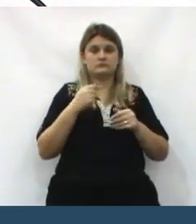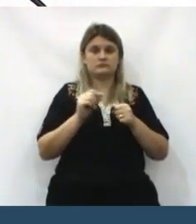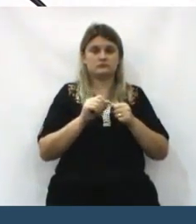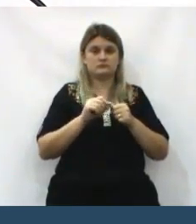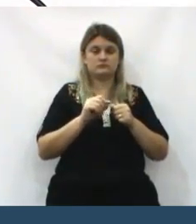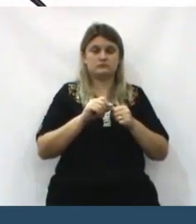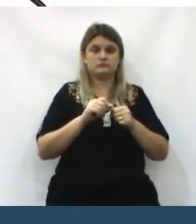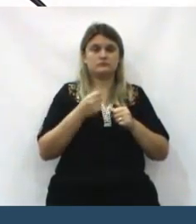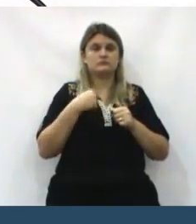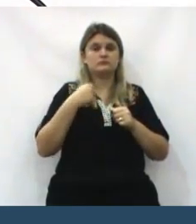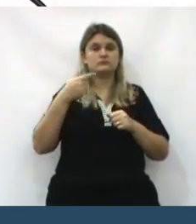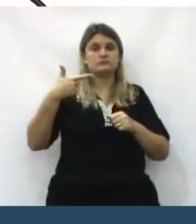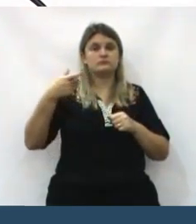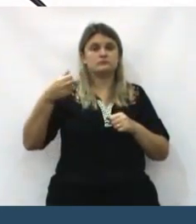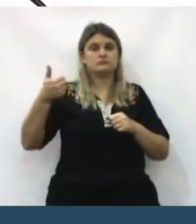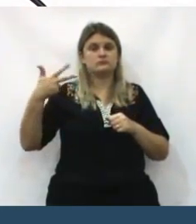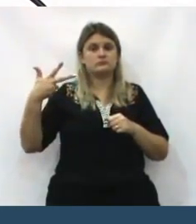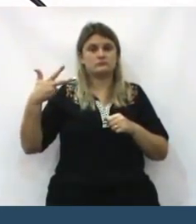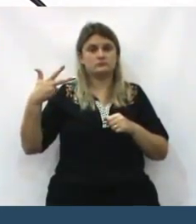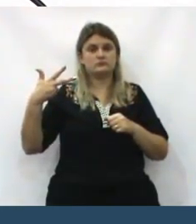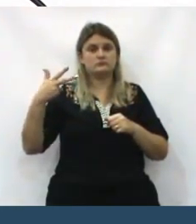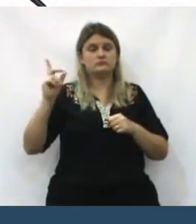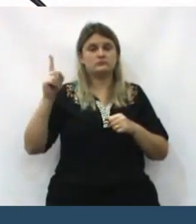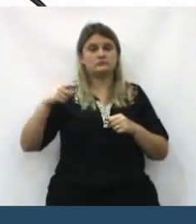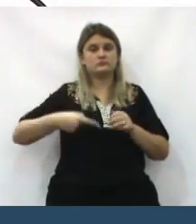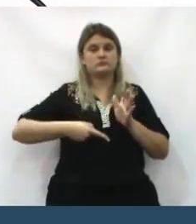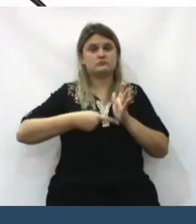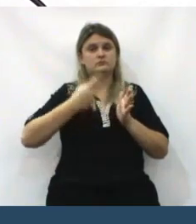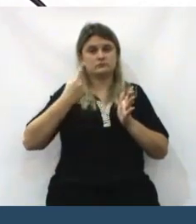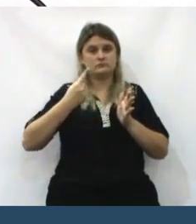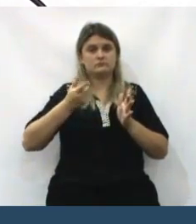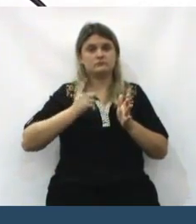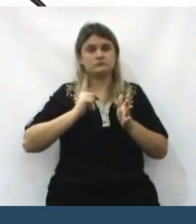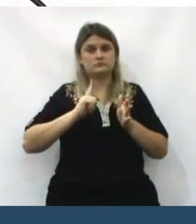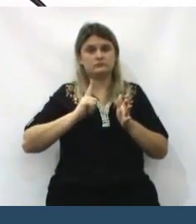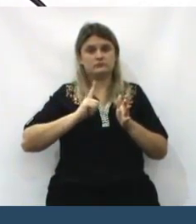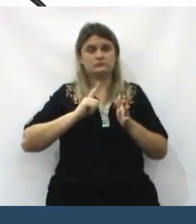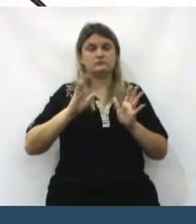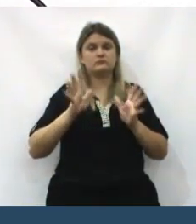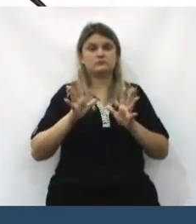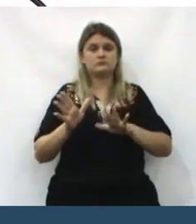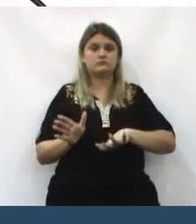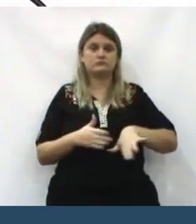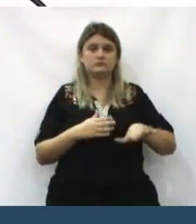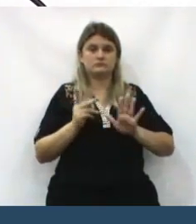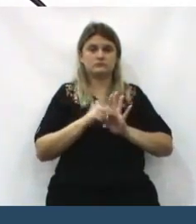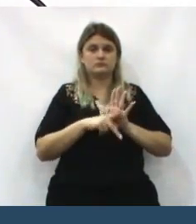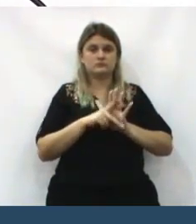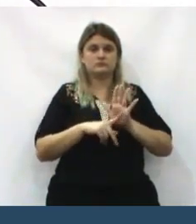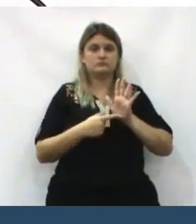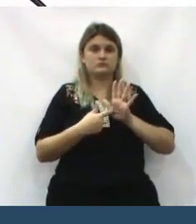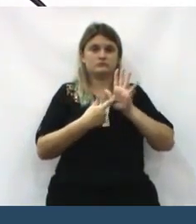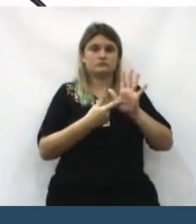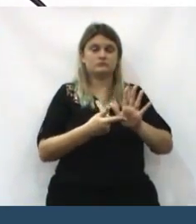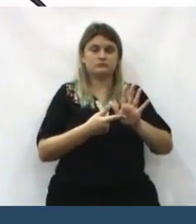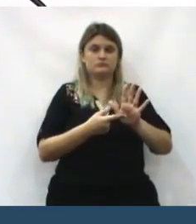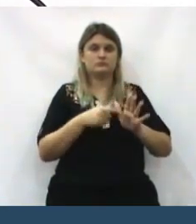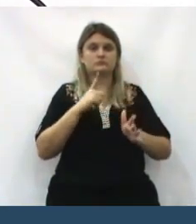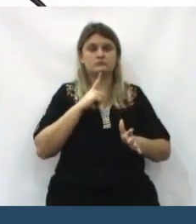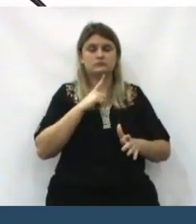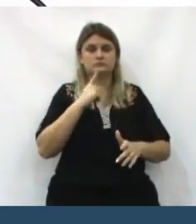autoria, que eu apresentei em 2013, pela primeira vez, daí retirei o projeto e